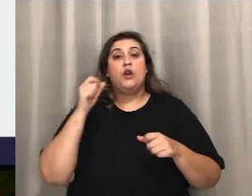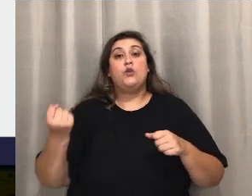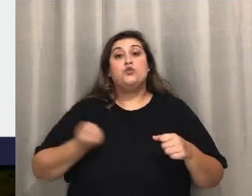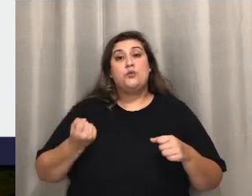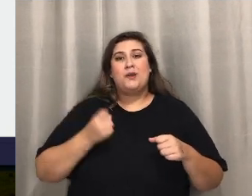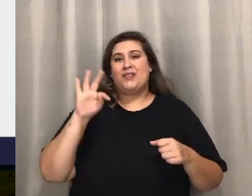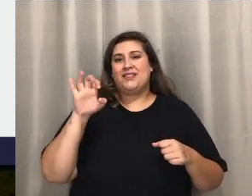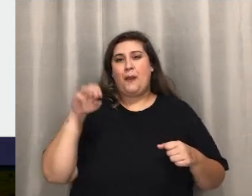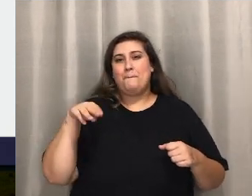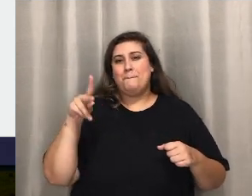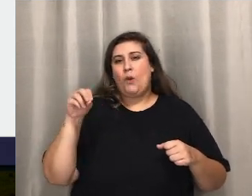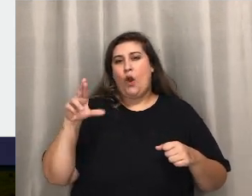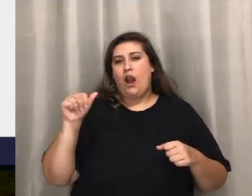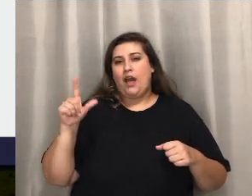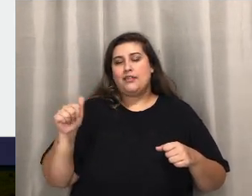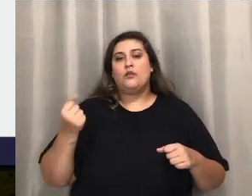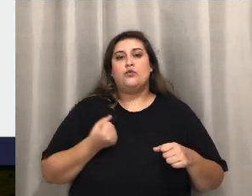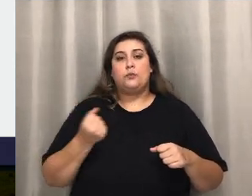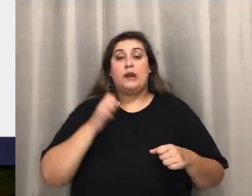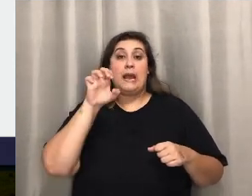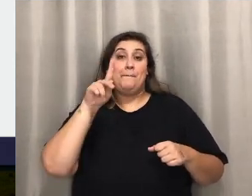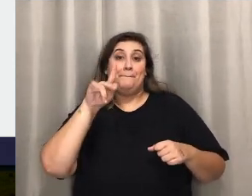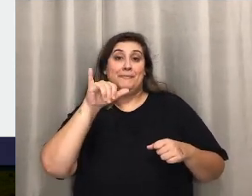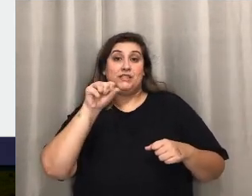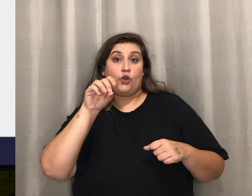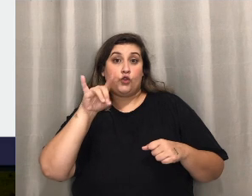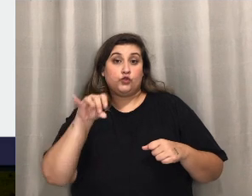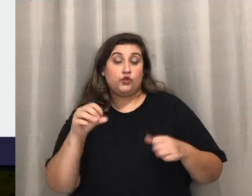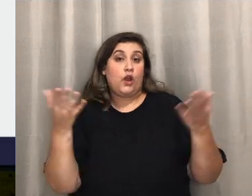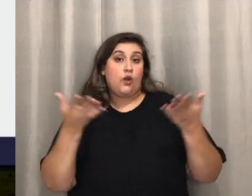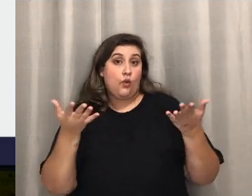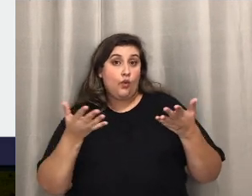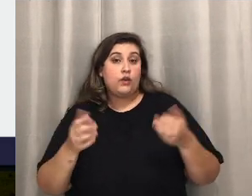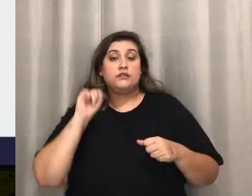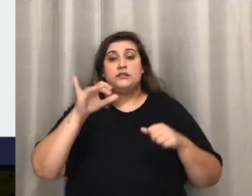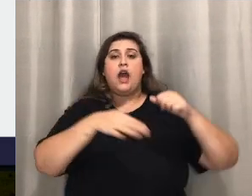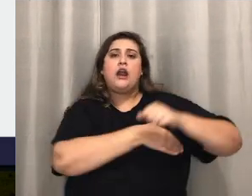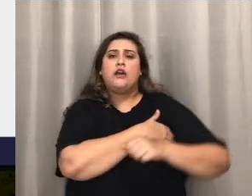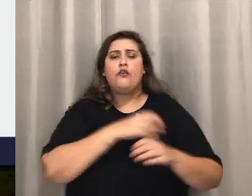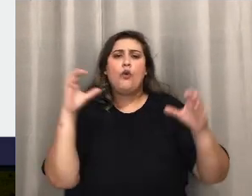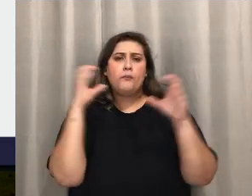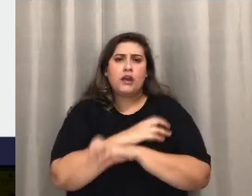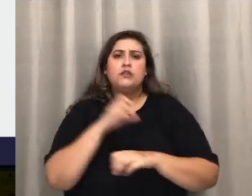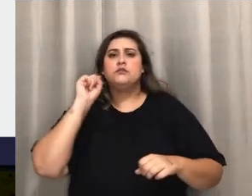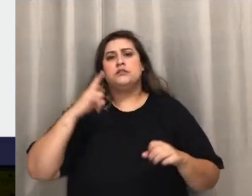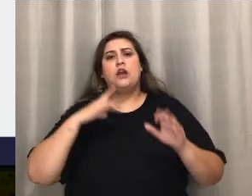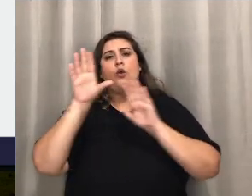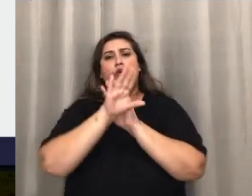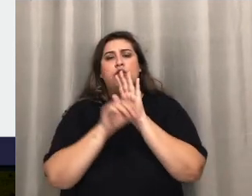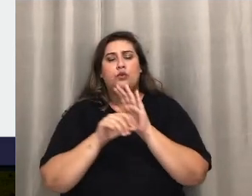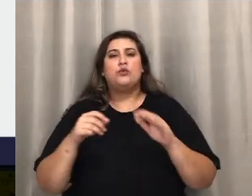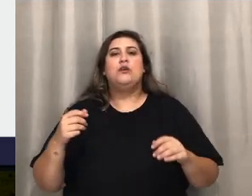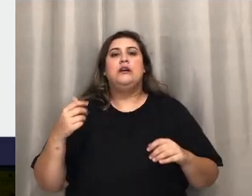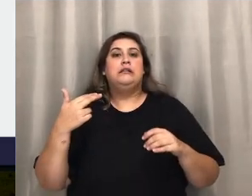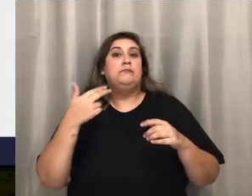O passo seguinte é nós definirmos um número para a temporada, um número do episódio atual, se